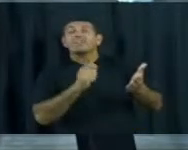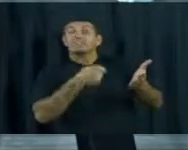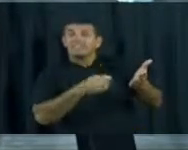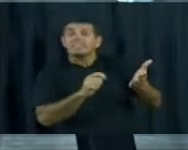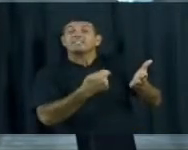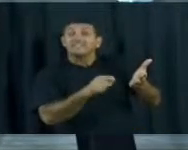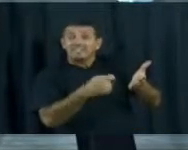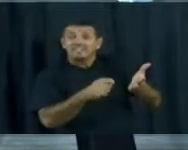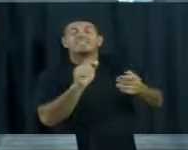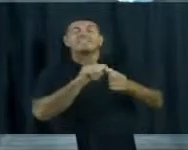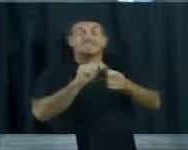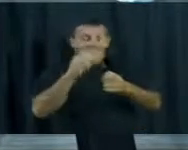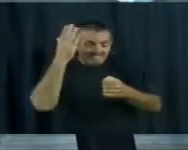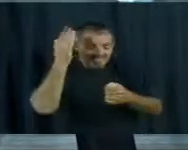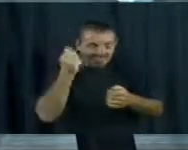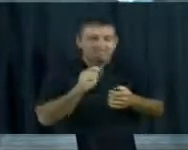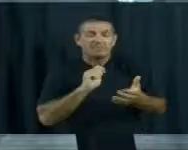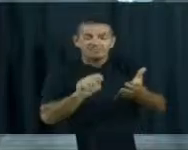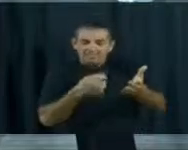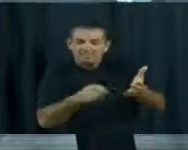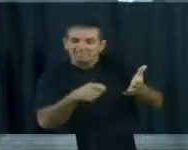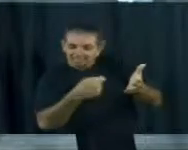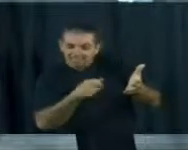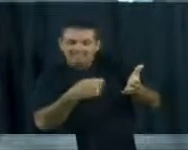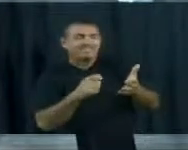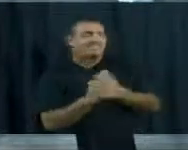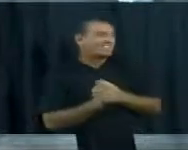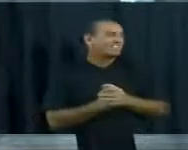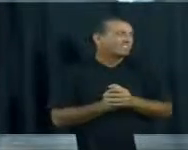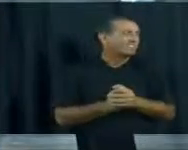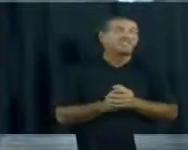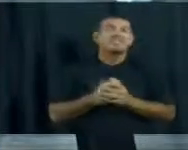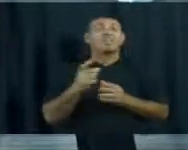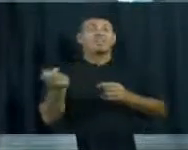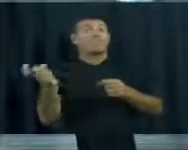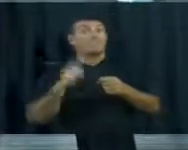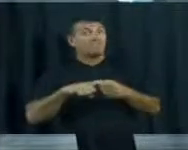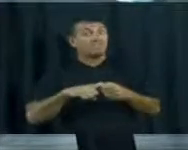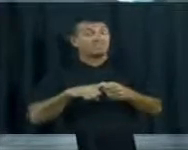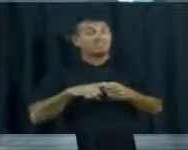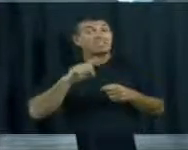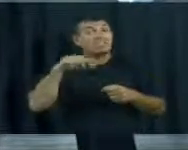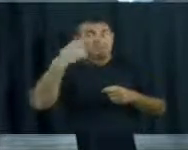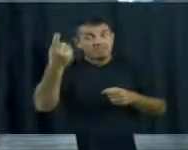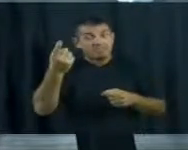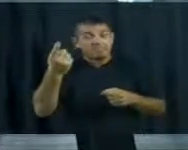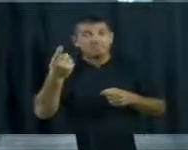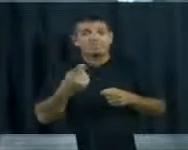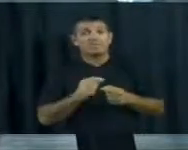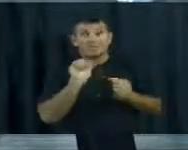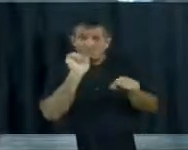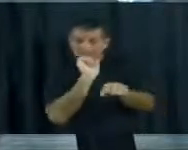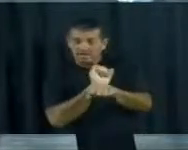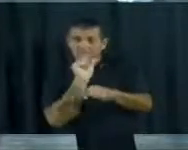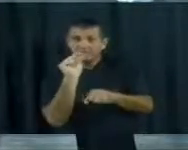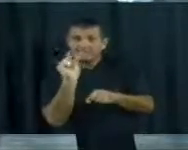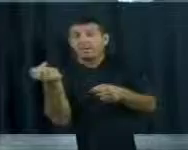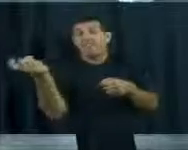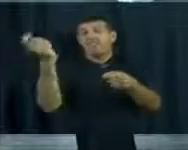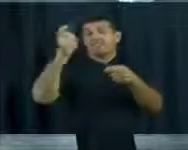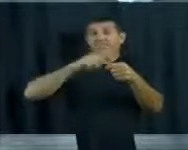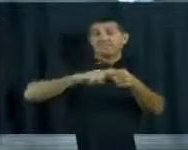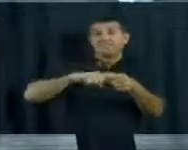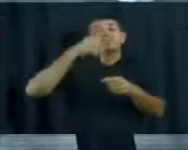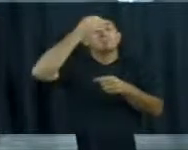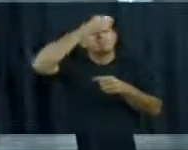tamborim, Bongo, o forte dele? Então tá bom. Vamos fazer o seguinte, a gente vai para os nossos comerciais e quando a gente volta com o prefeito,